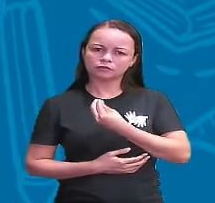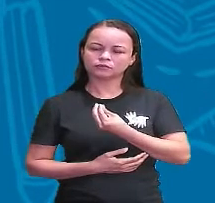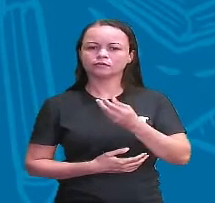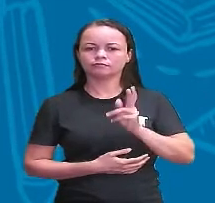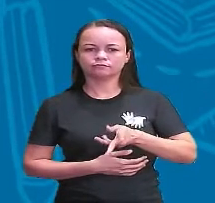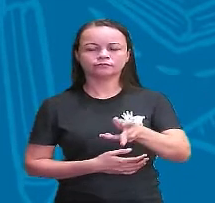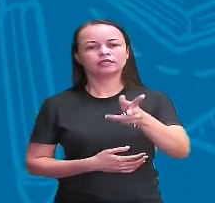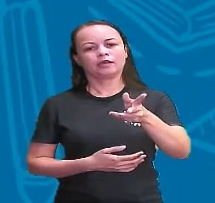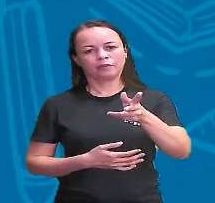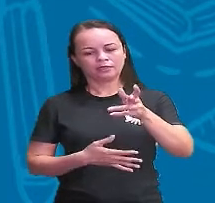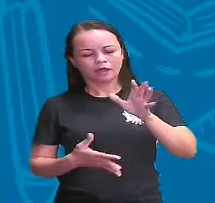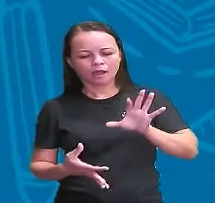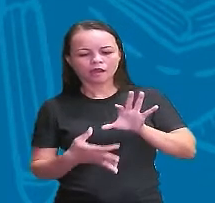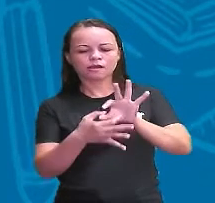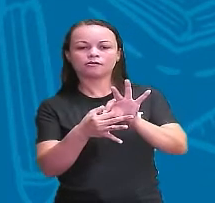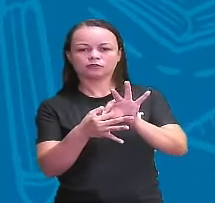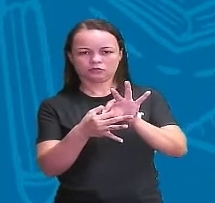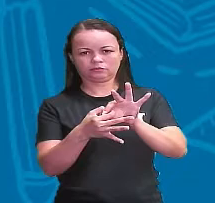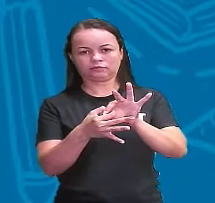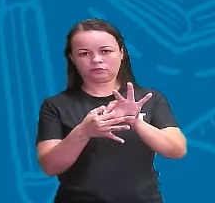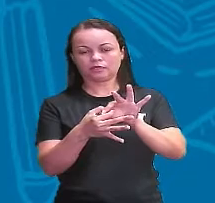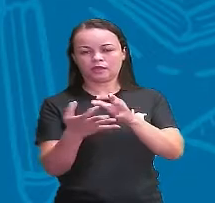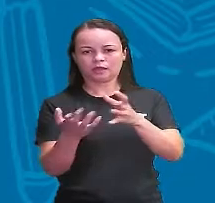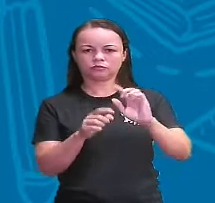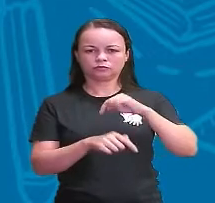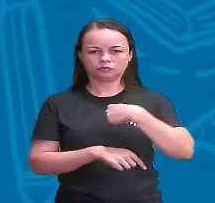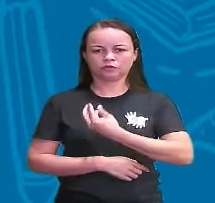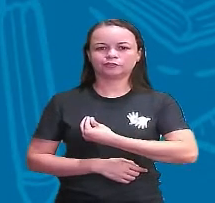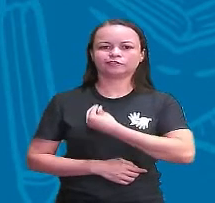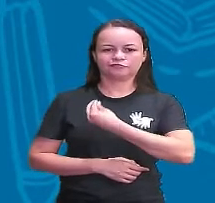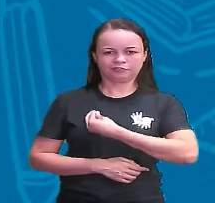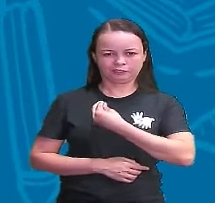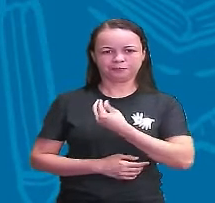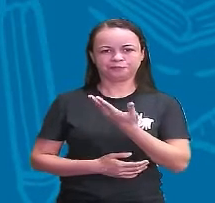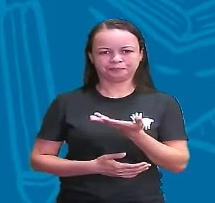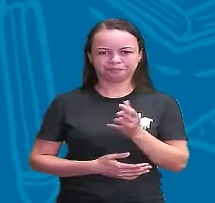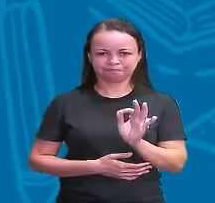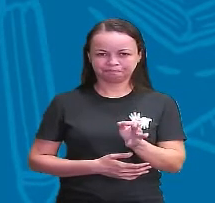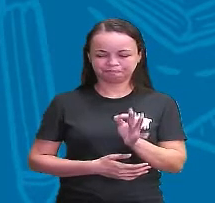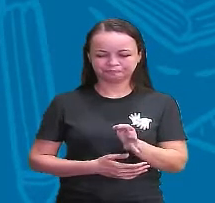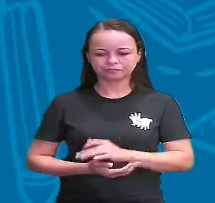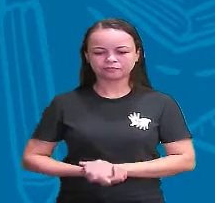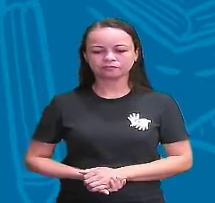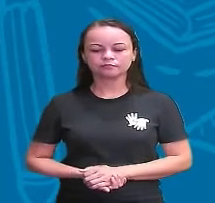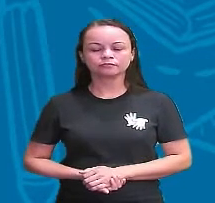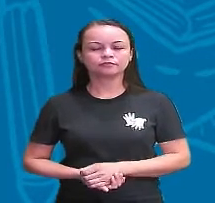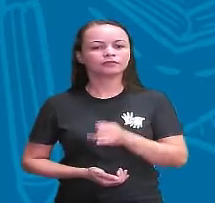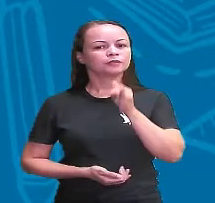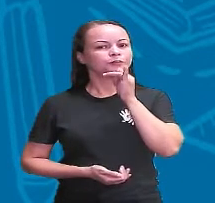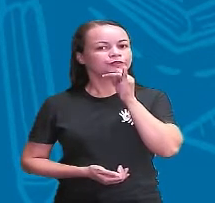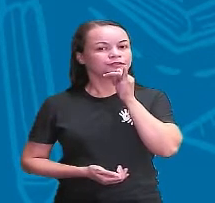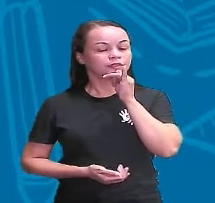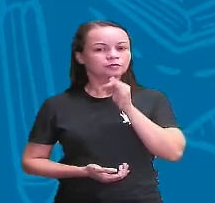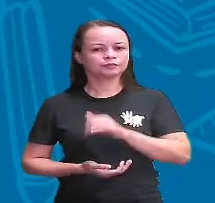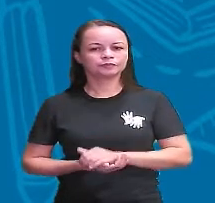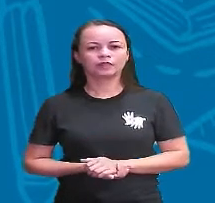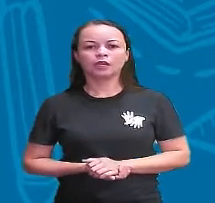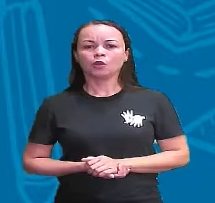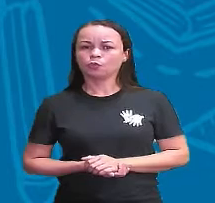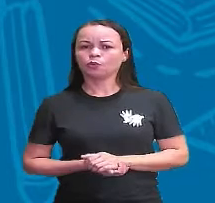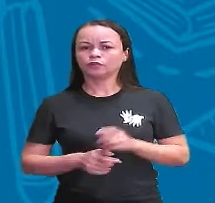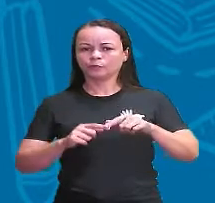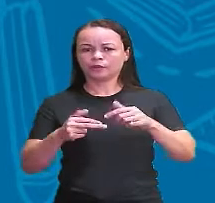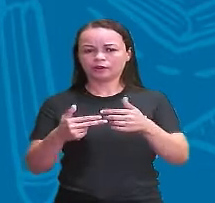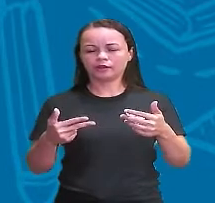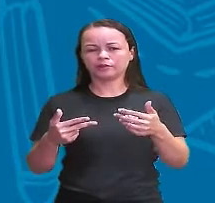intimamente associada com a nossa vida, tá certo? Por exemplo, quando um aparelho